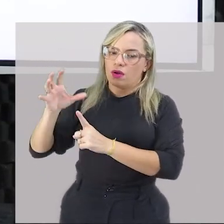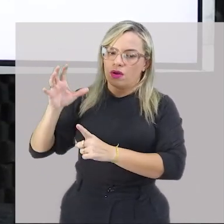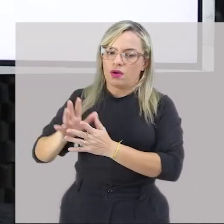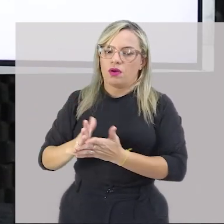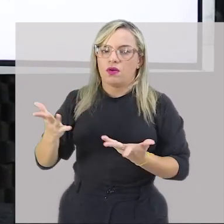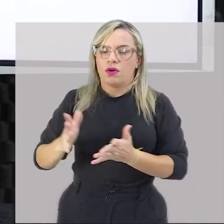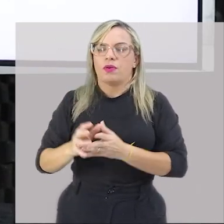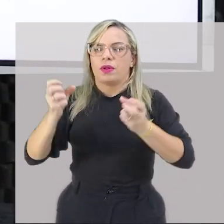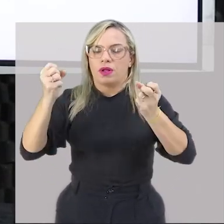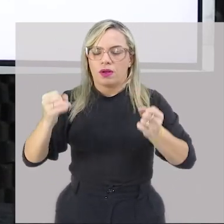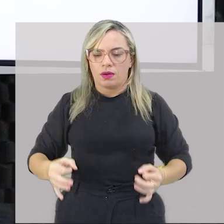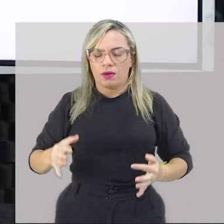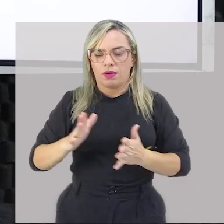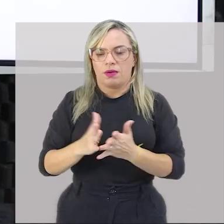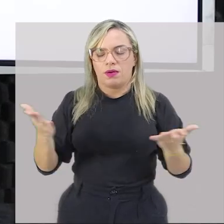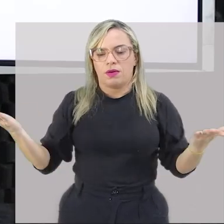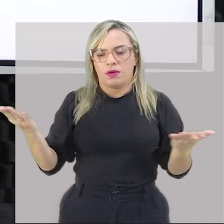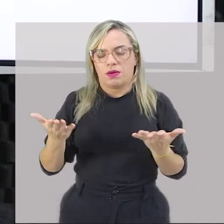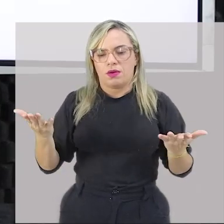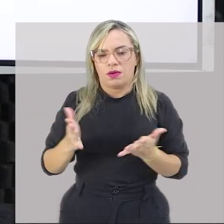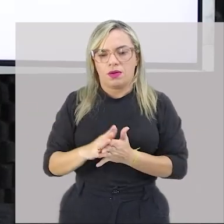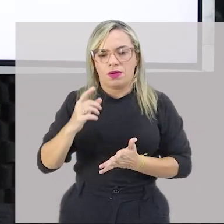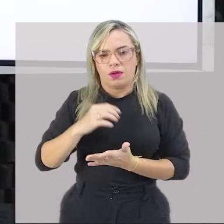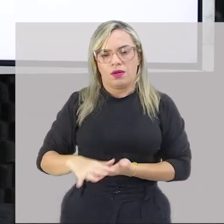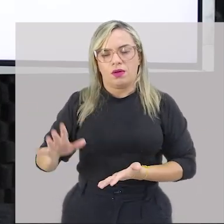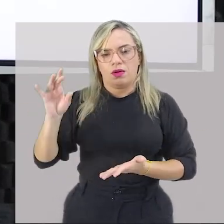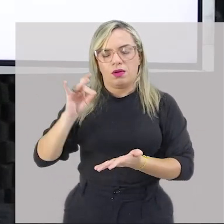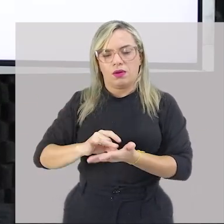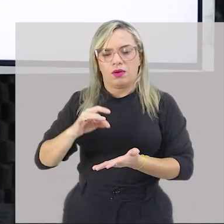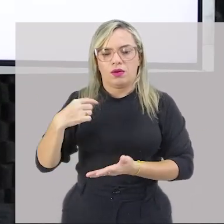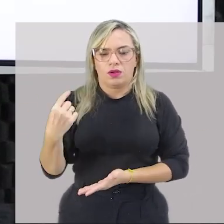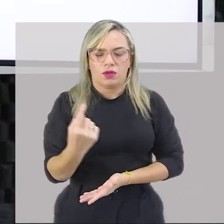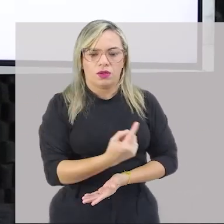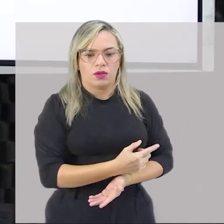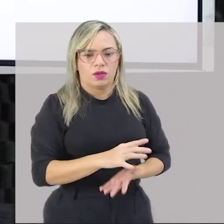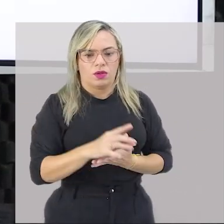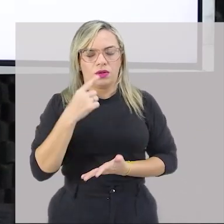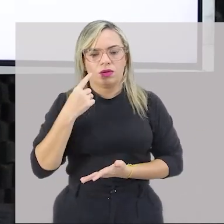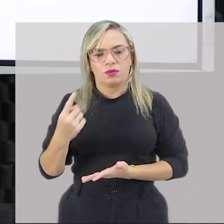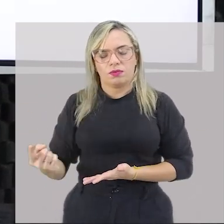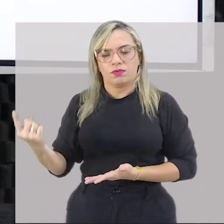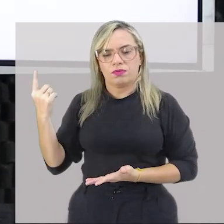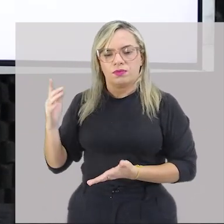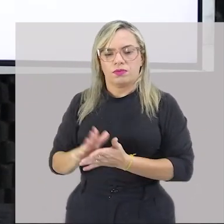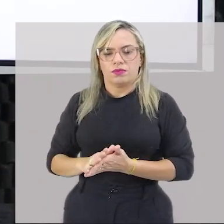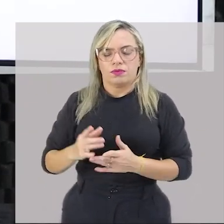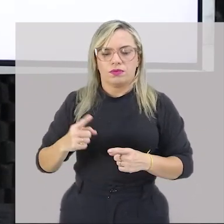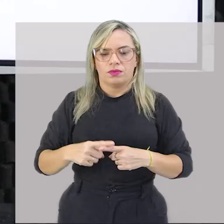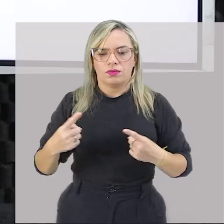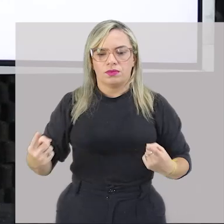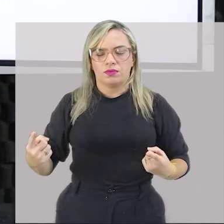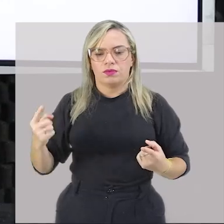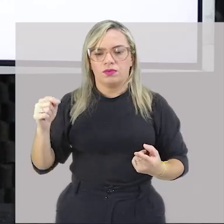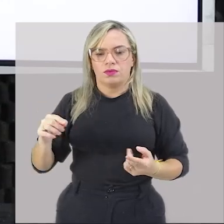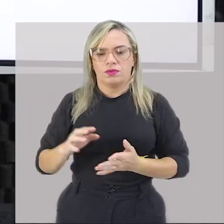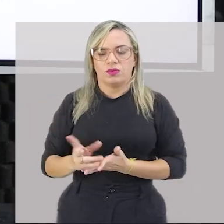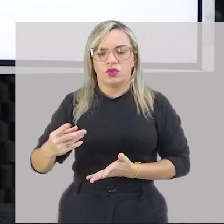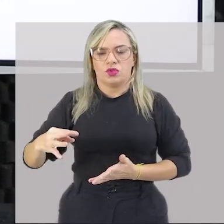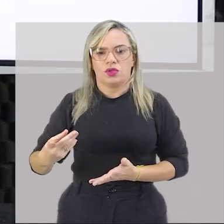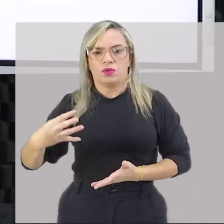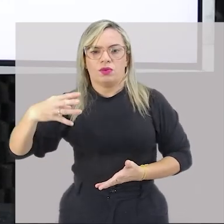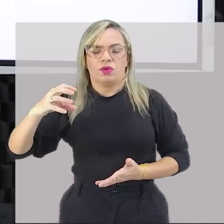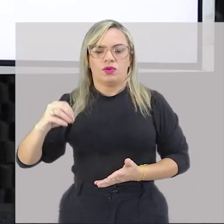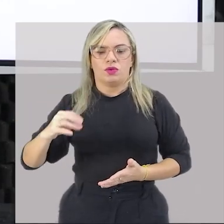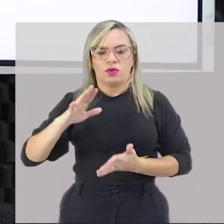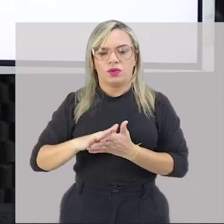falar agora. Essa balança, na verdade, nós chamamos de balança, mas ela é um